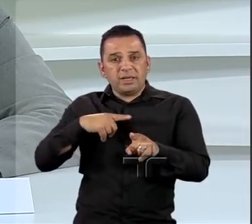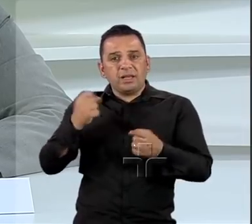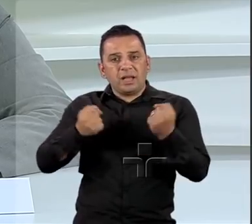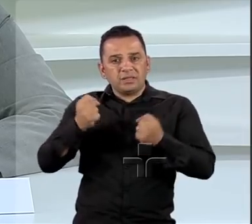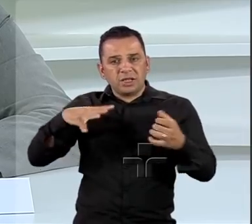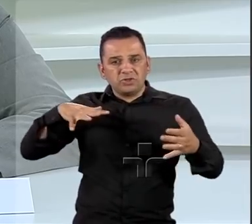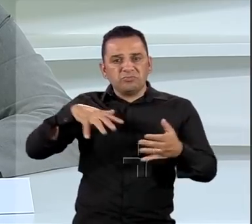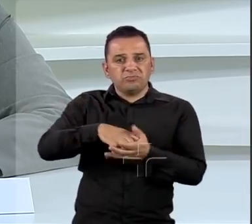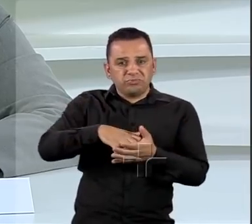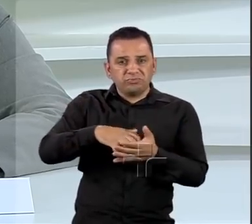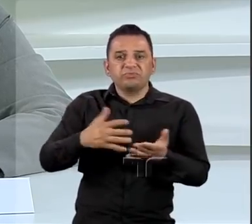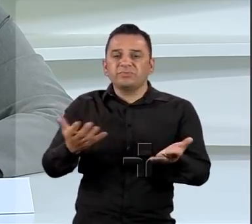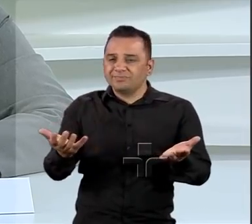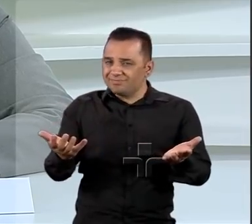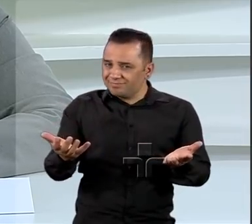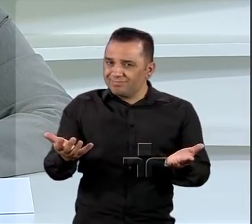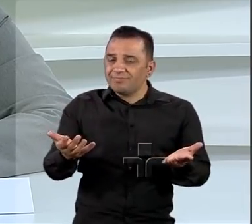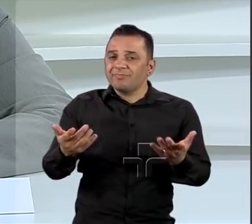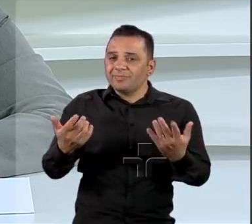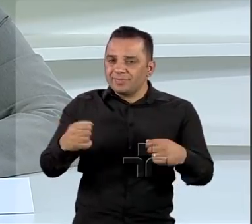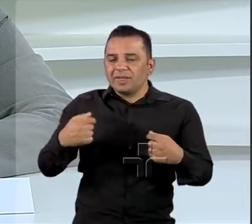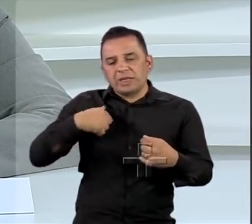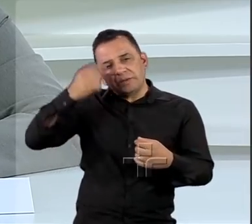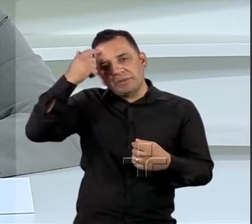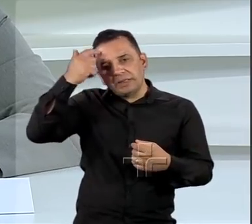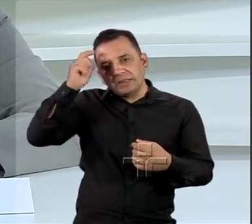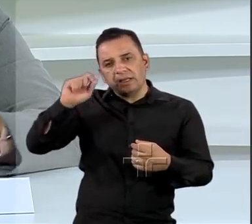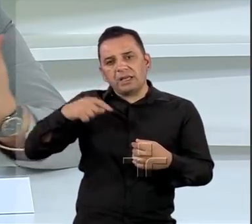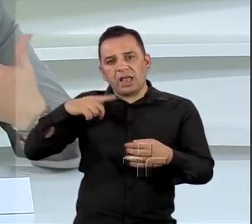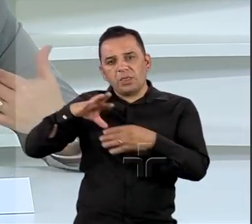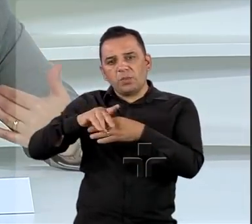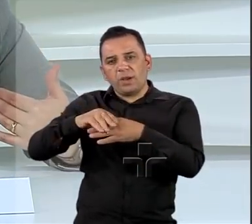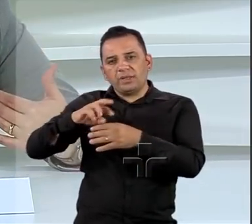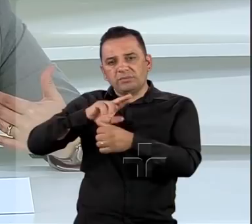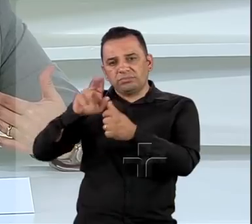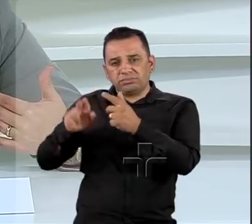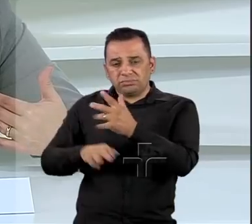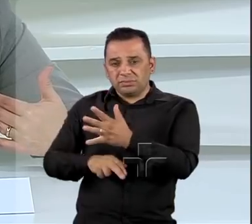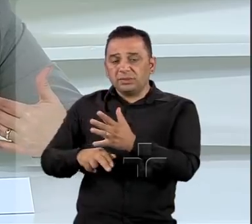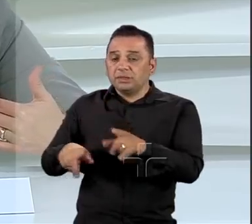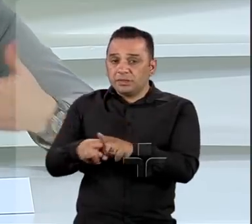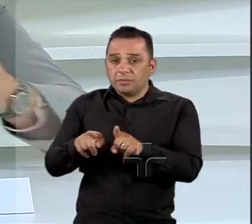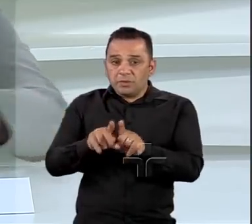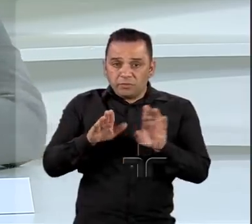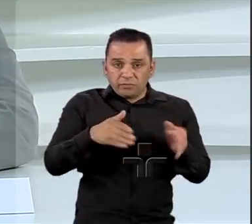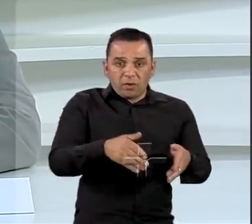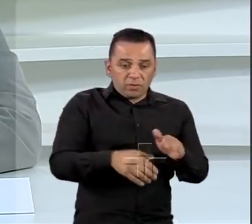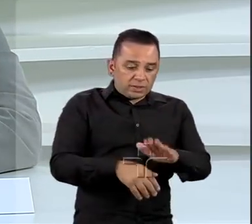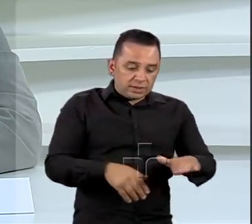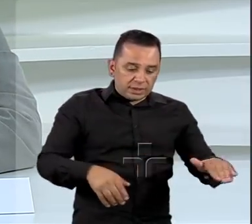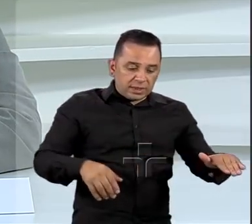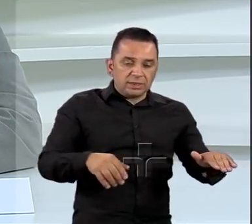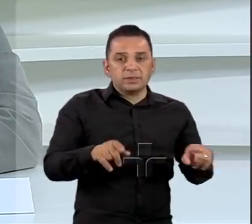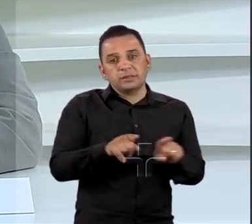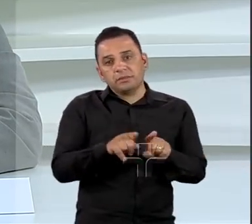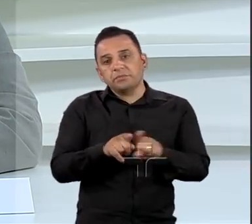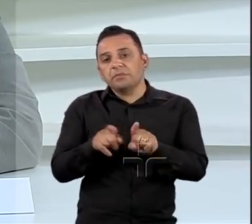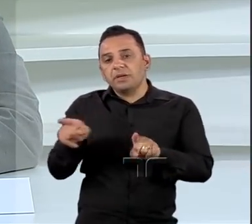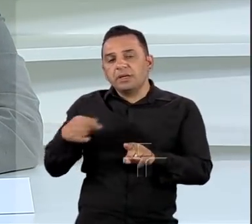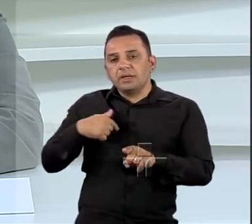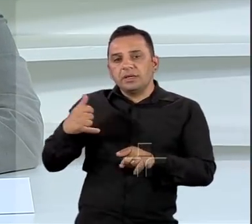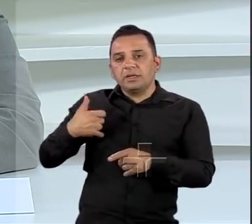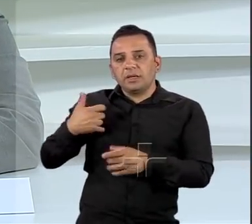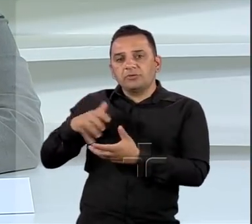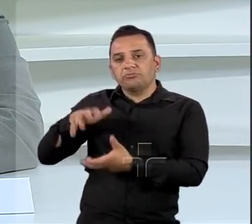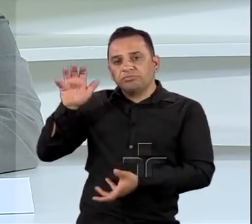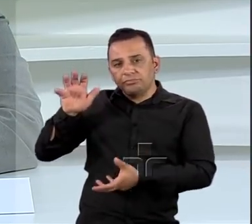trânsito, e isso precisa ser considerado também junto com a primeira infância, olhando para o futuro, e com a saúde mental, que também